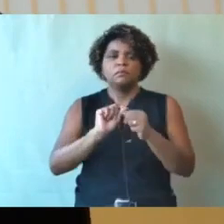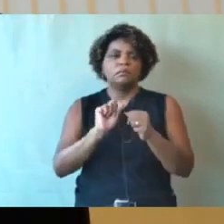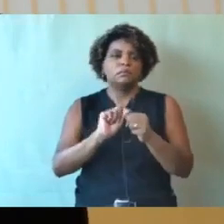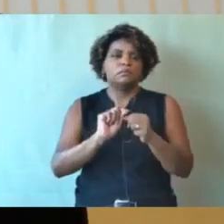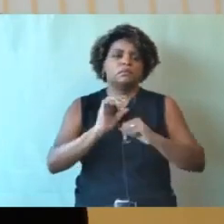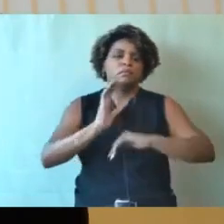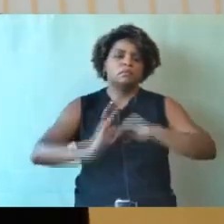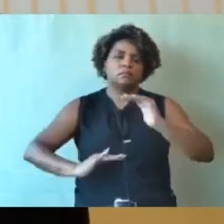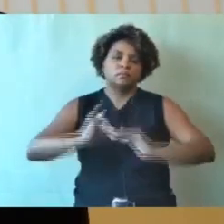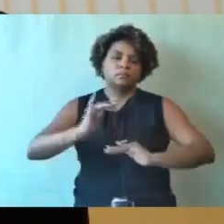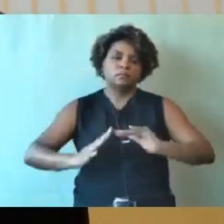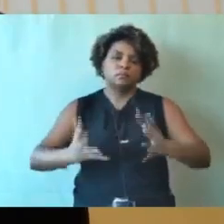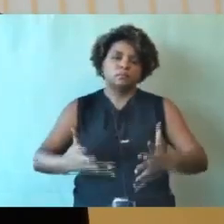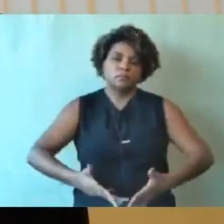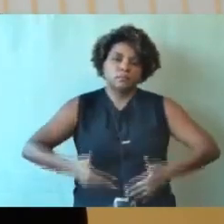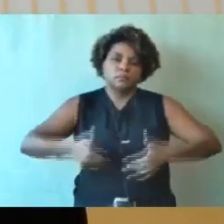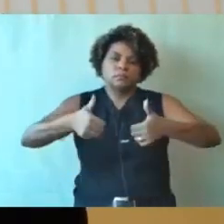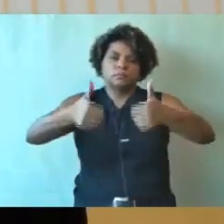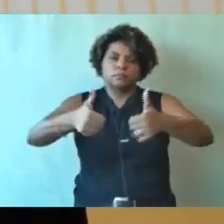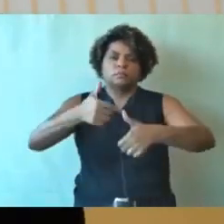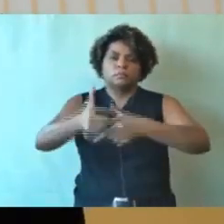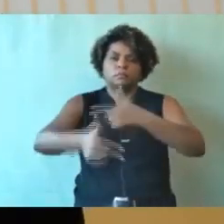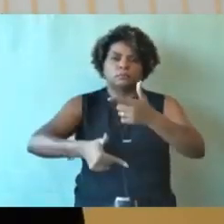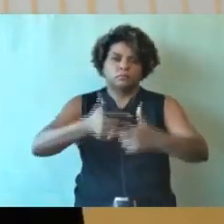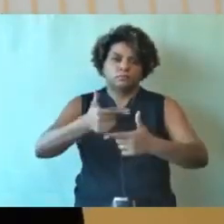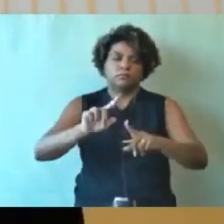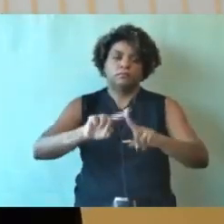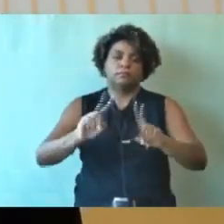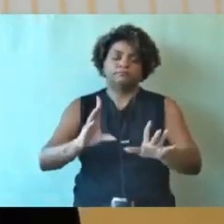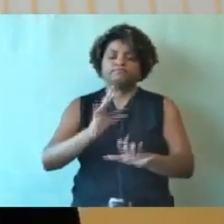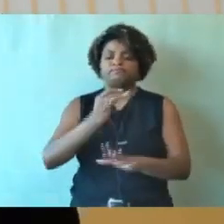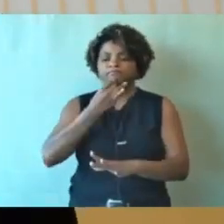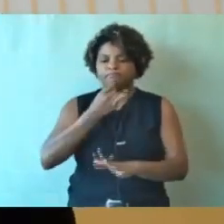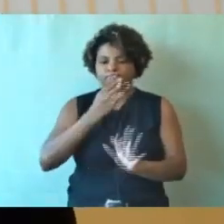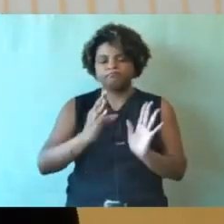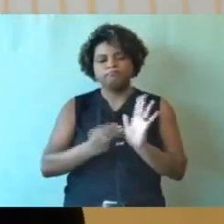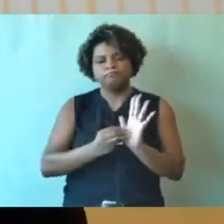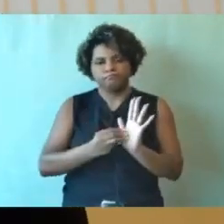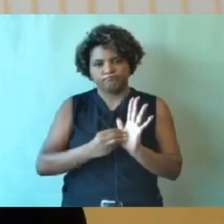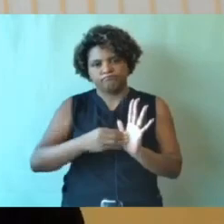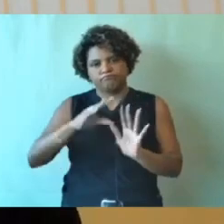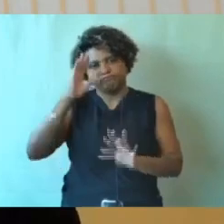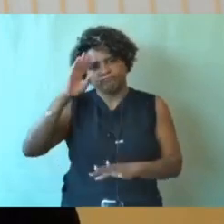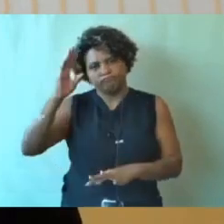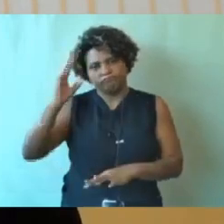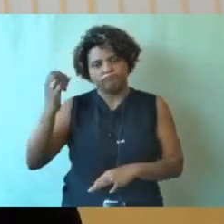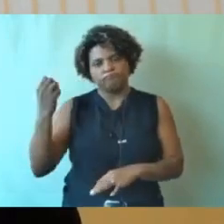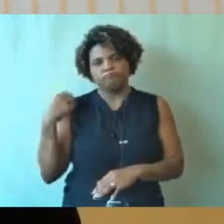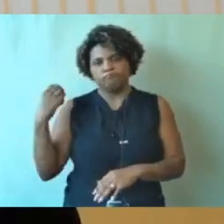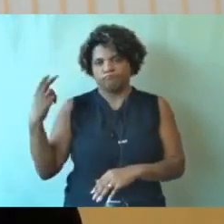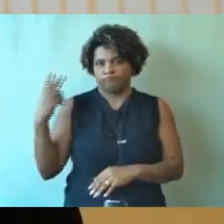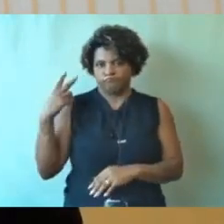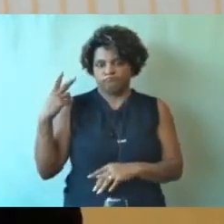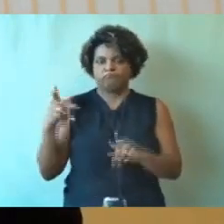obra qualificada, principalmente motorista. E mecânico também, tá? Tá faltando bastante. Então, assim,